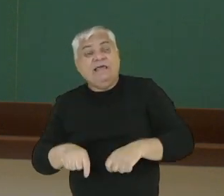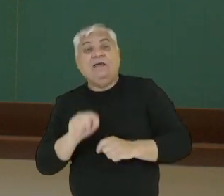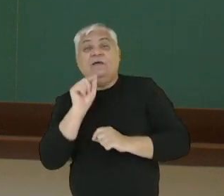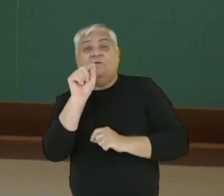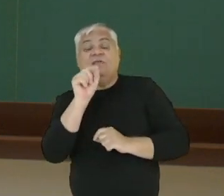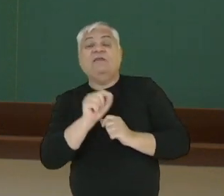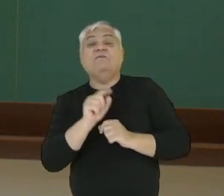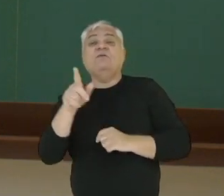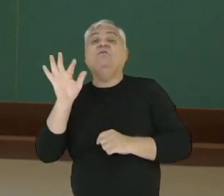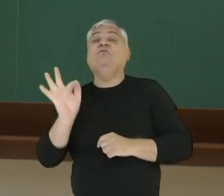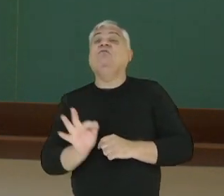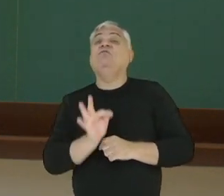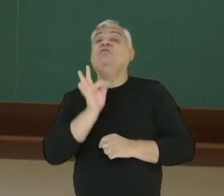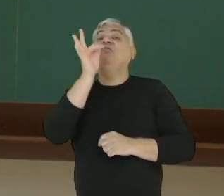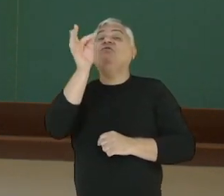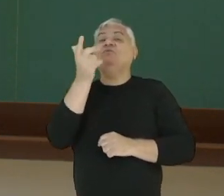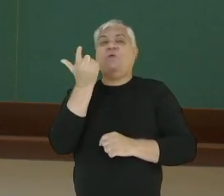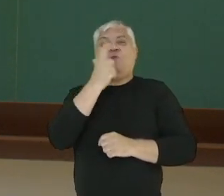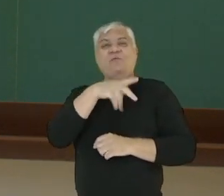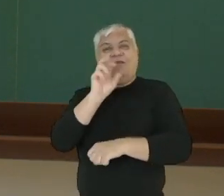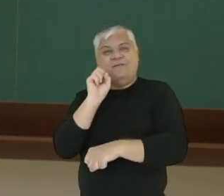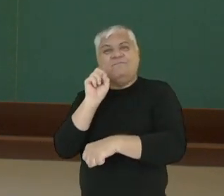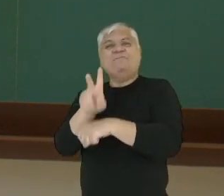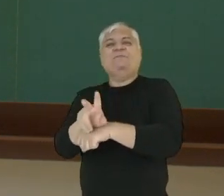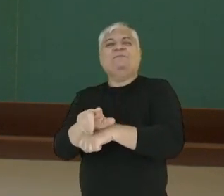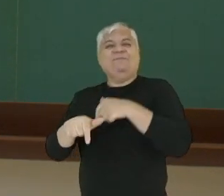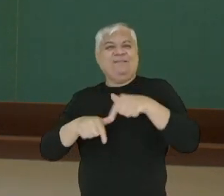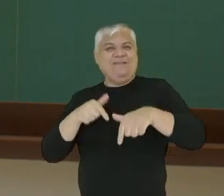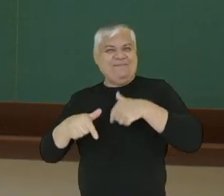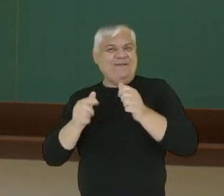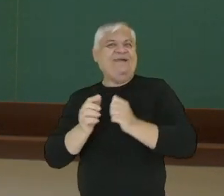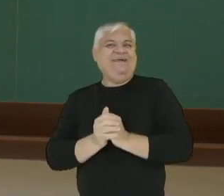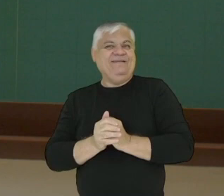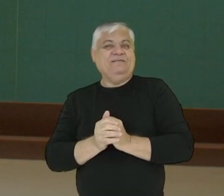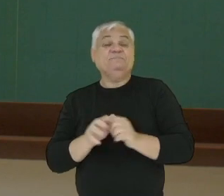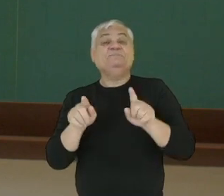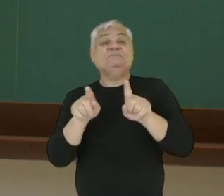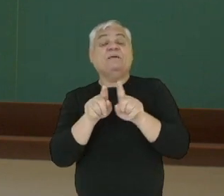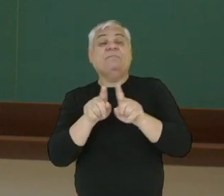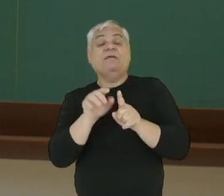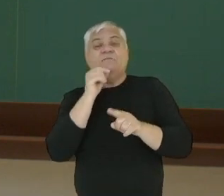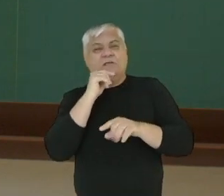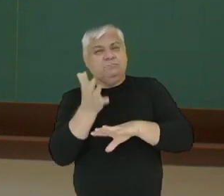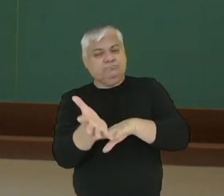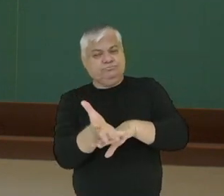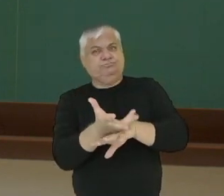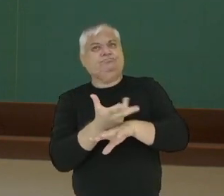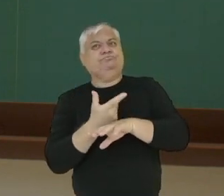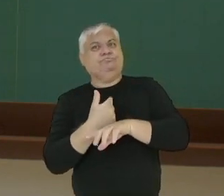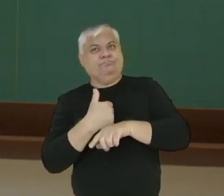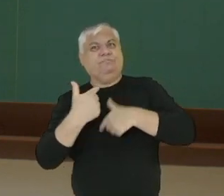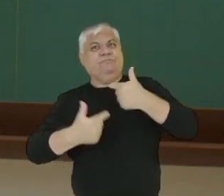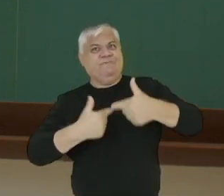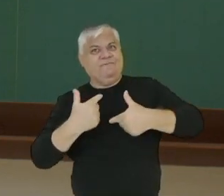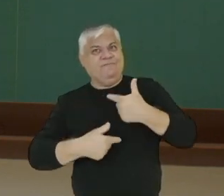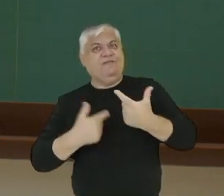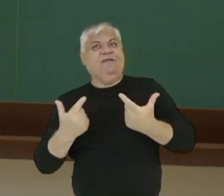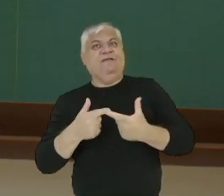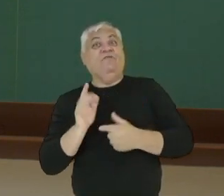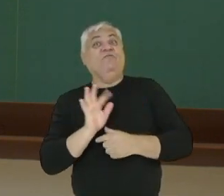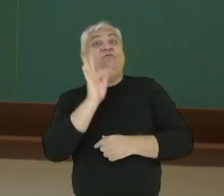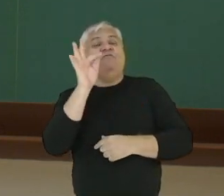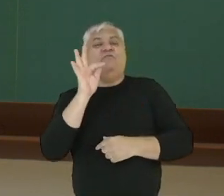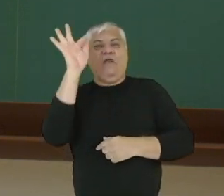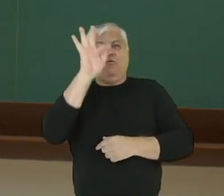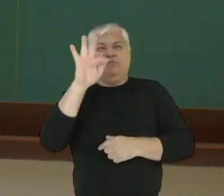possibilite arrumar depois um outro trabalho, te possibilite se qualificar melhor, de repente fazer uma faculdade, para